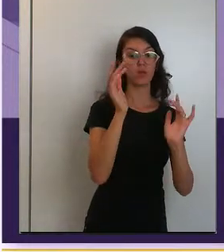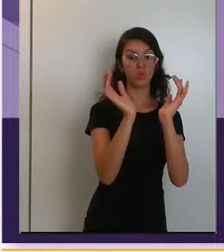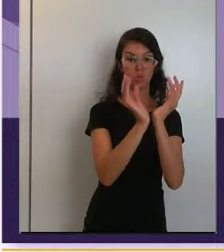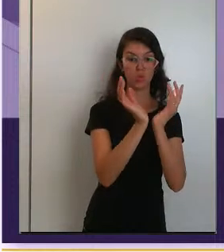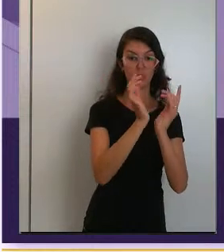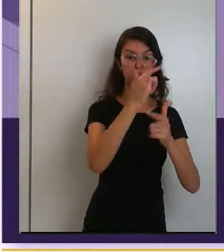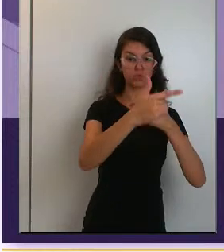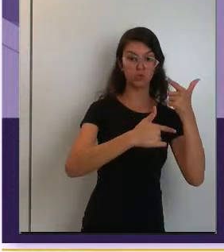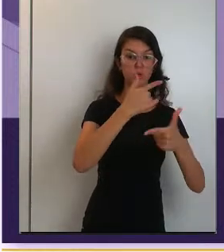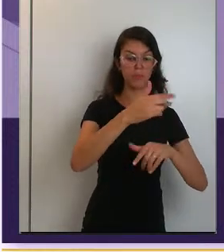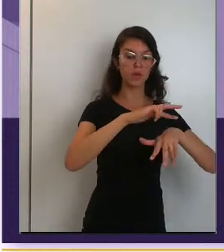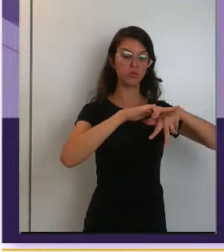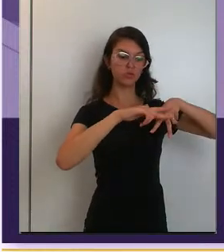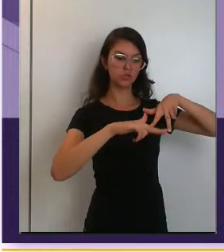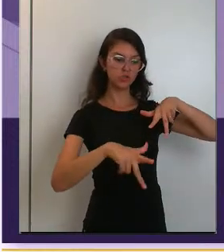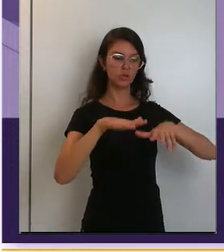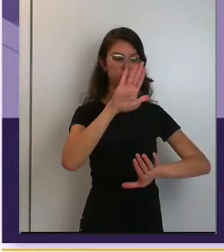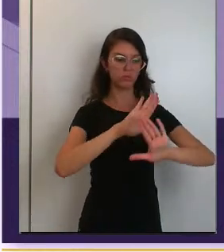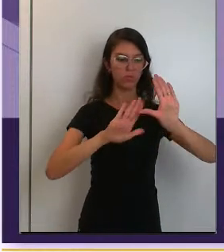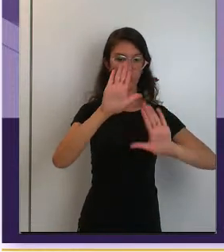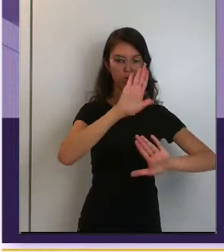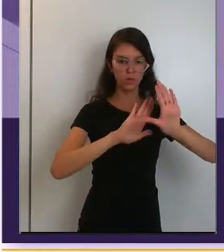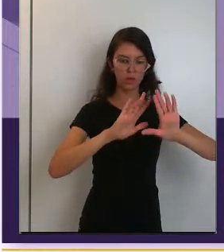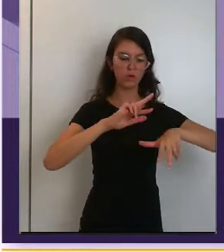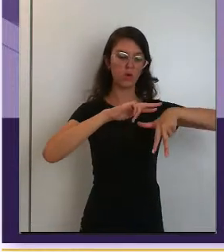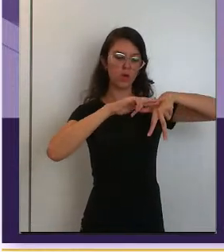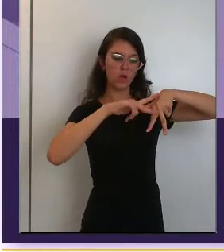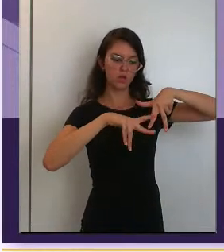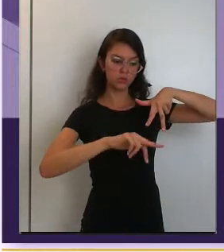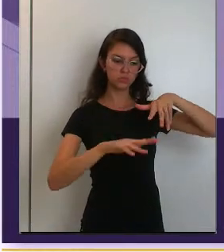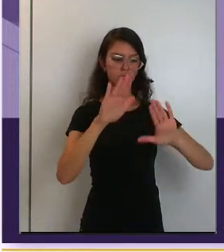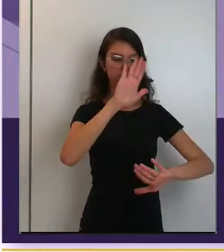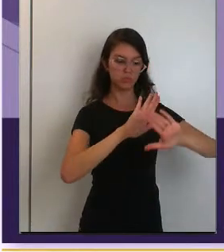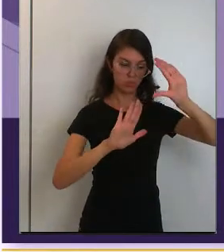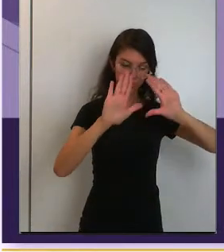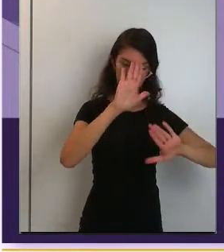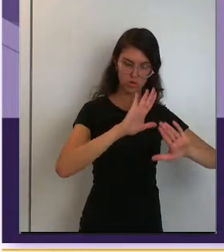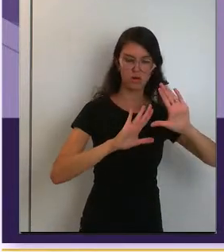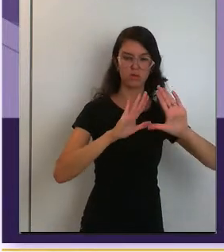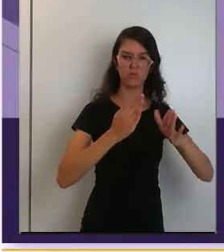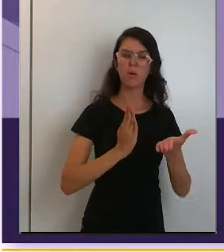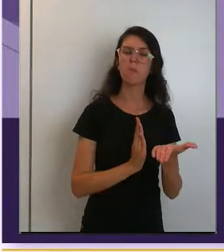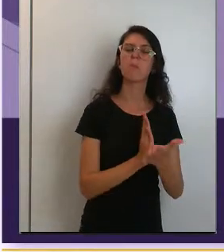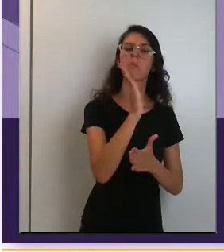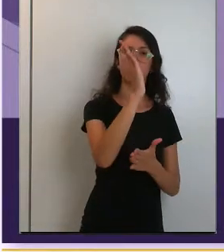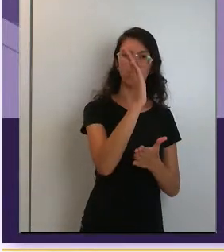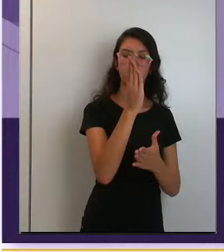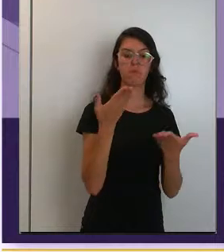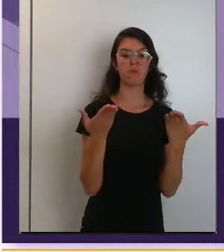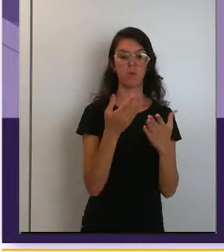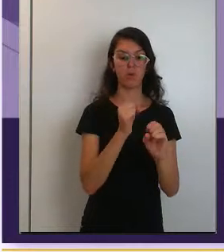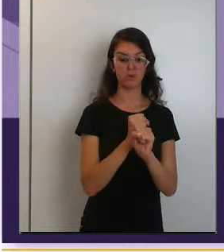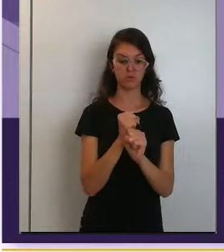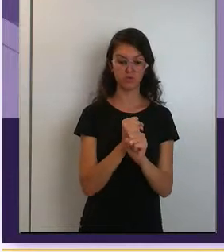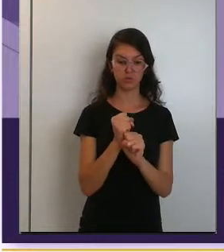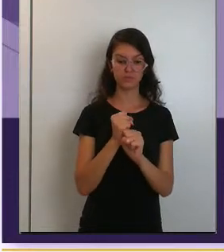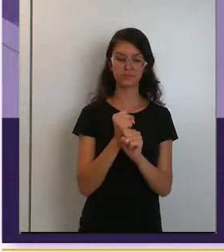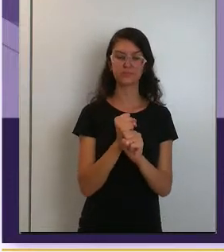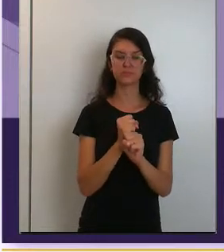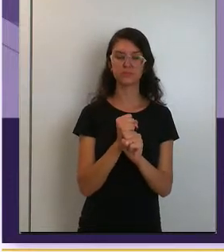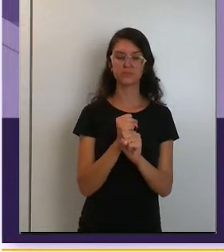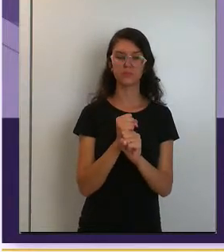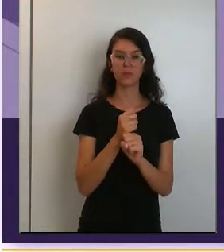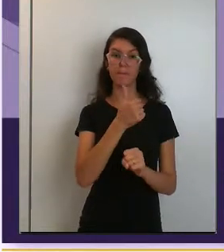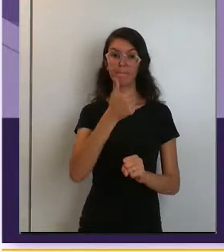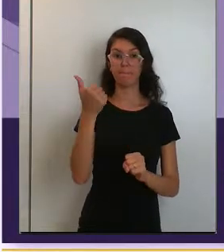trabalho Gênero e Cuidado. O grupo de trabalho Gênero e Cuidado, ele foi aprovado neste ano, na